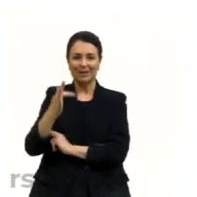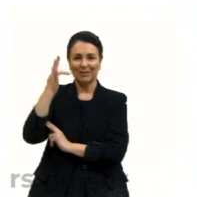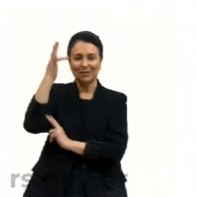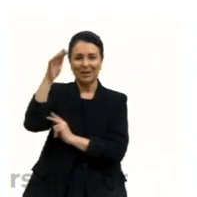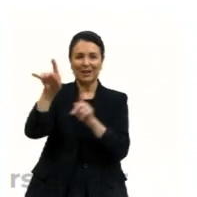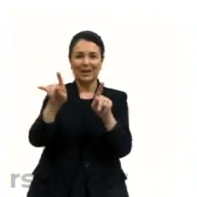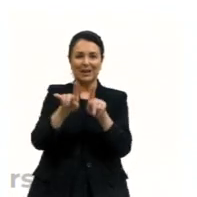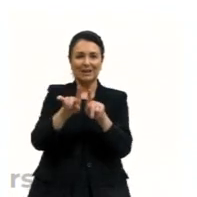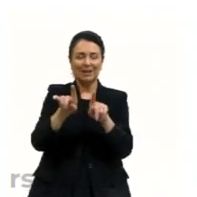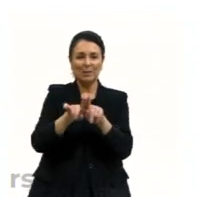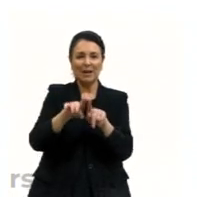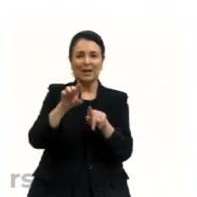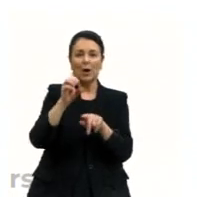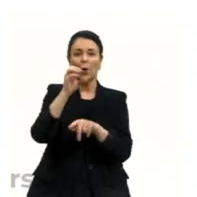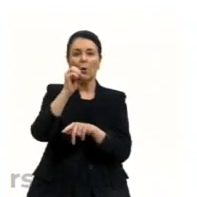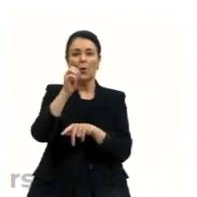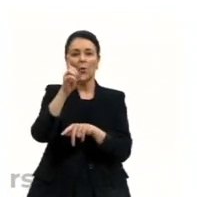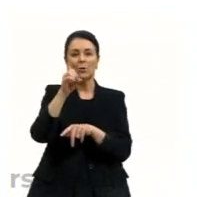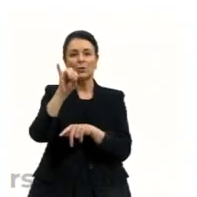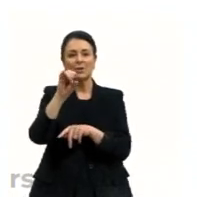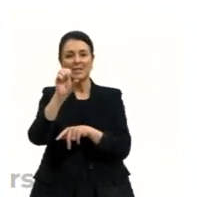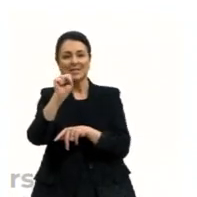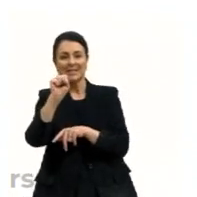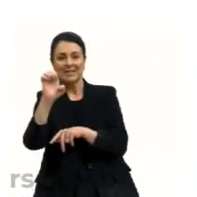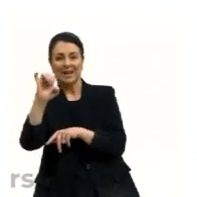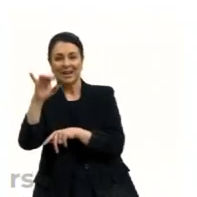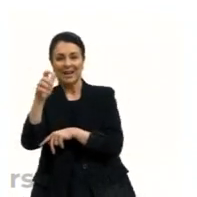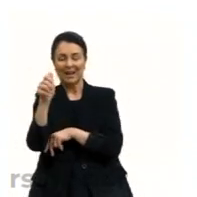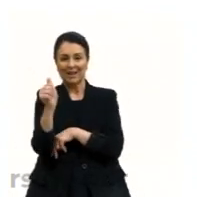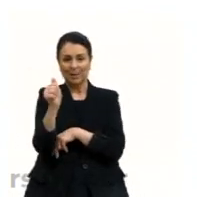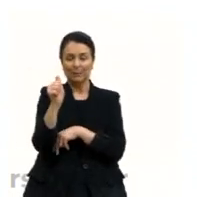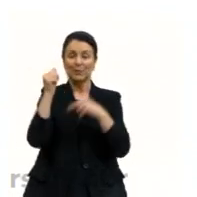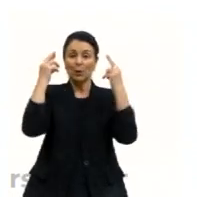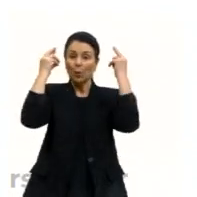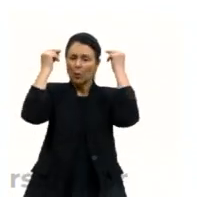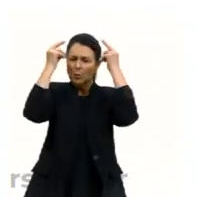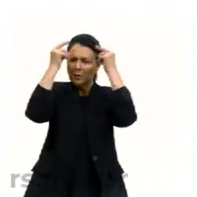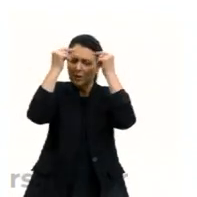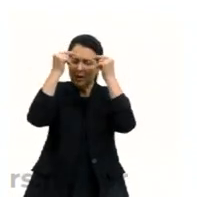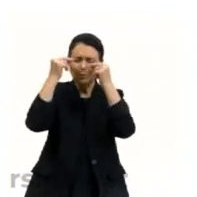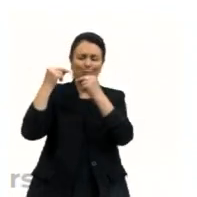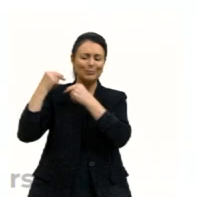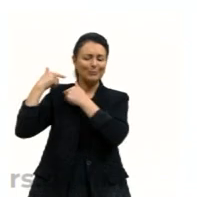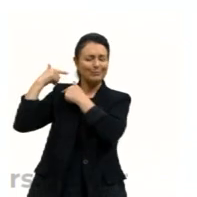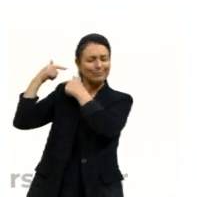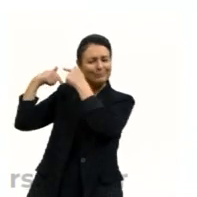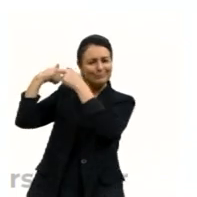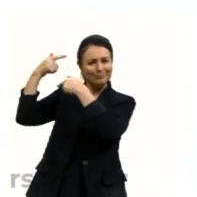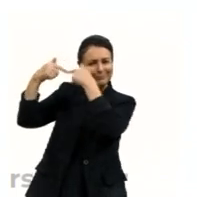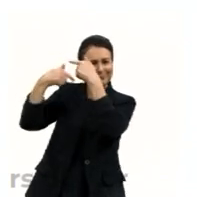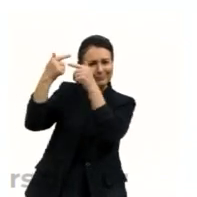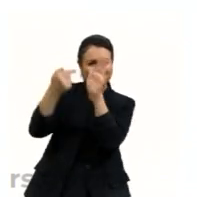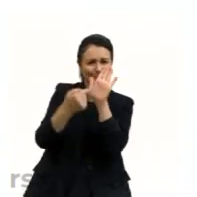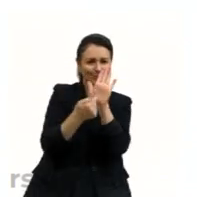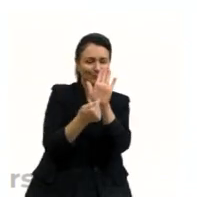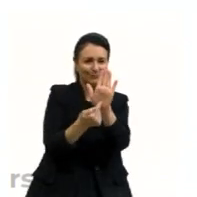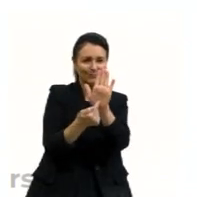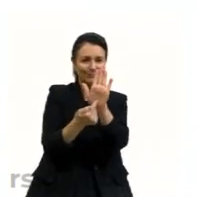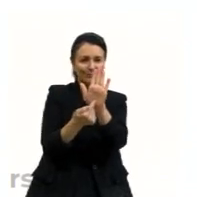o aldicéia que como já comentei ontem né os gregos trazem toda essa questão da